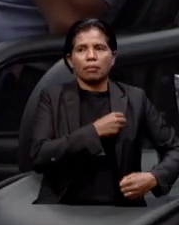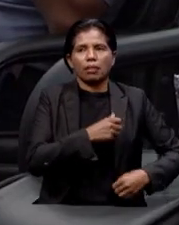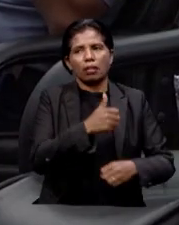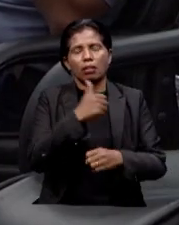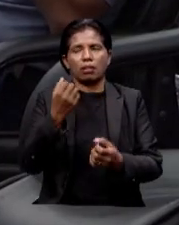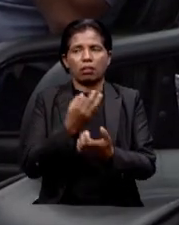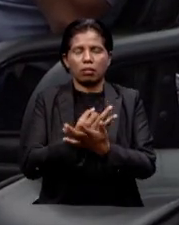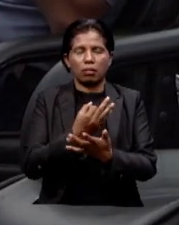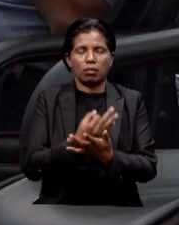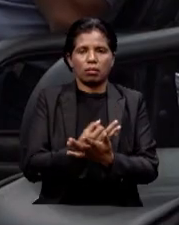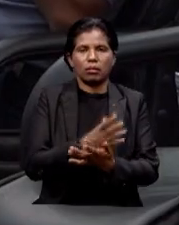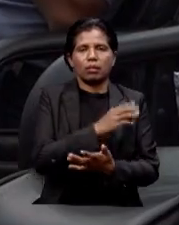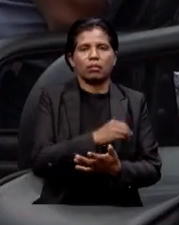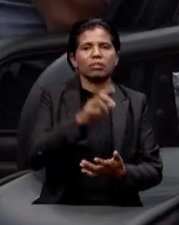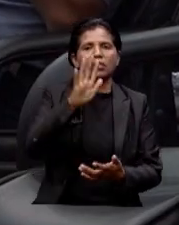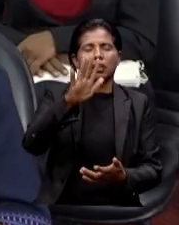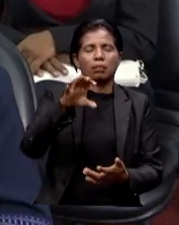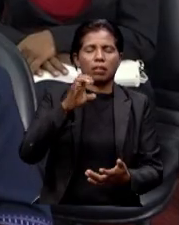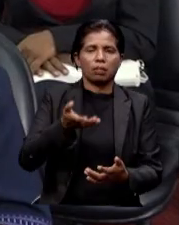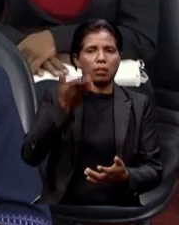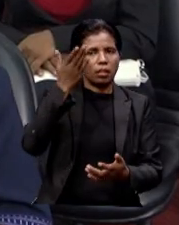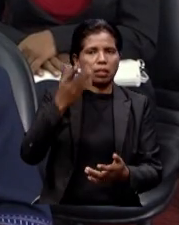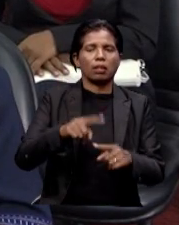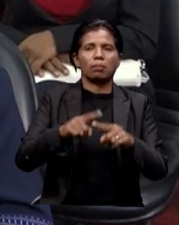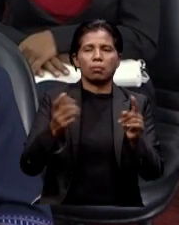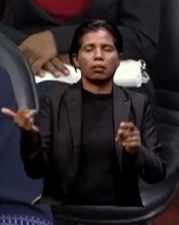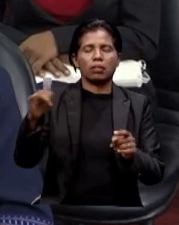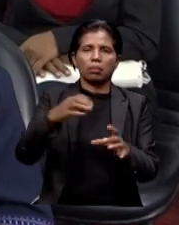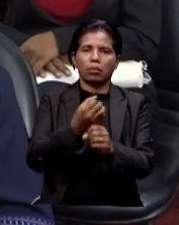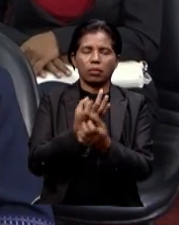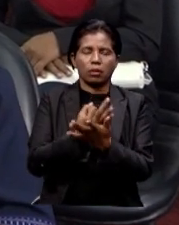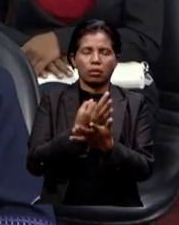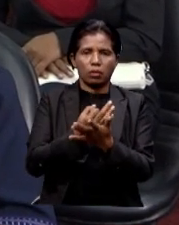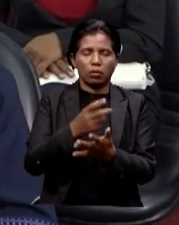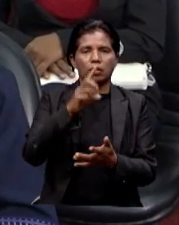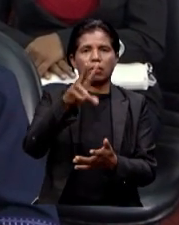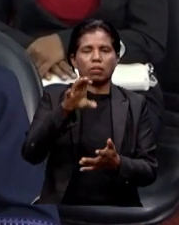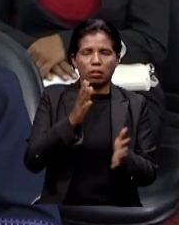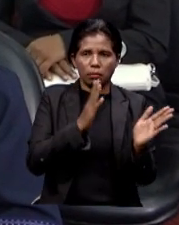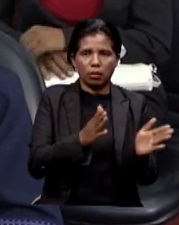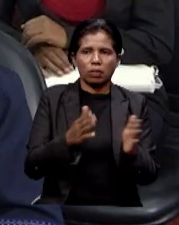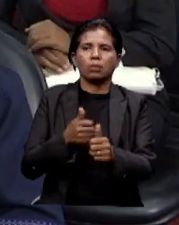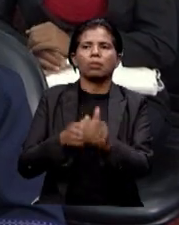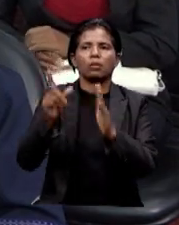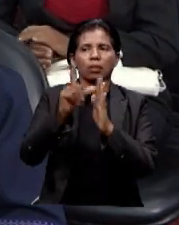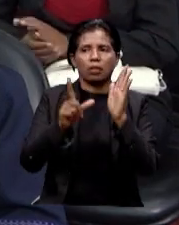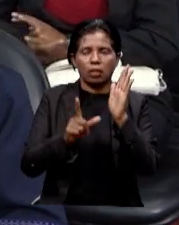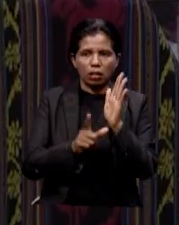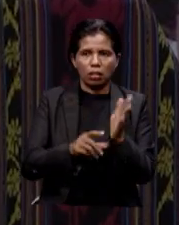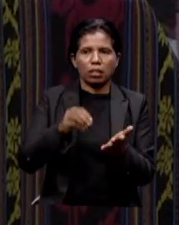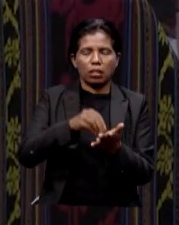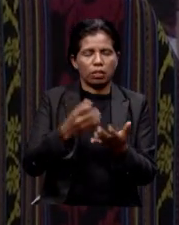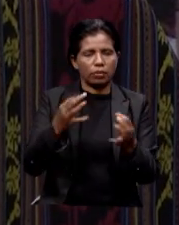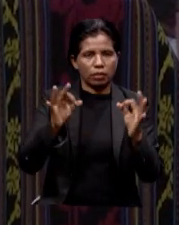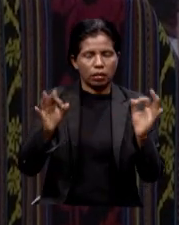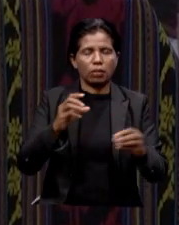o salário dólar americano atus lima baleten, mas vesimo subsídio fim do ano, se processa ter lei nebe vigor ona,